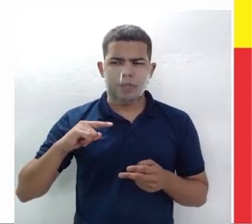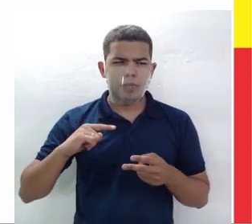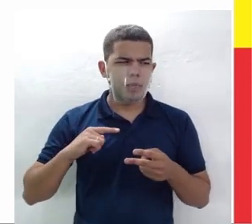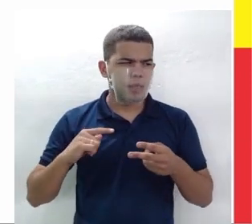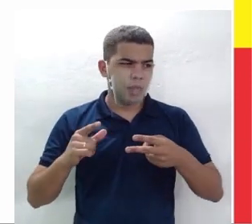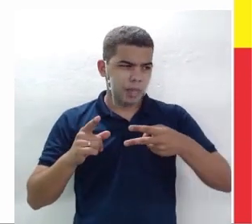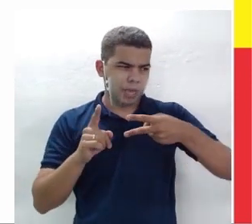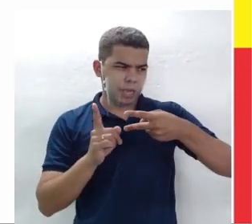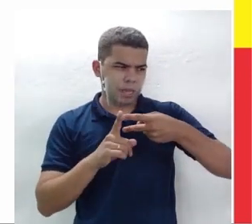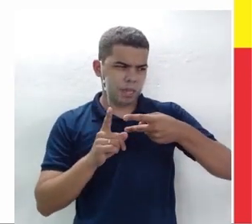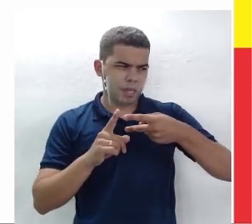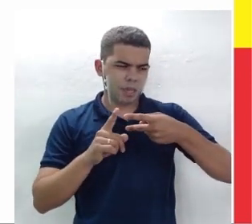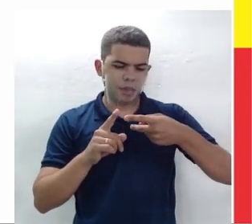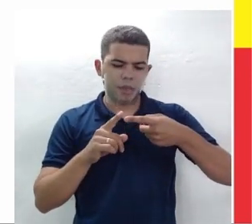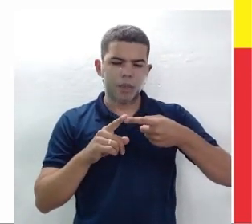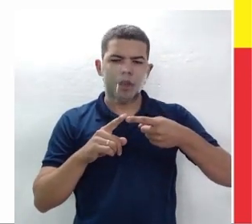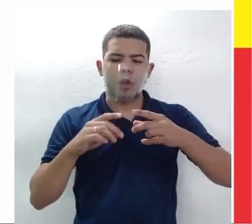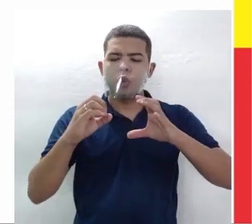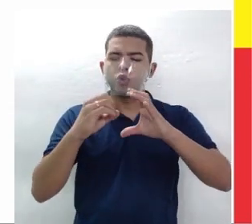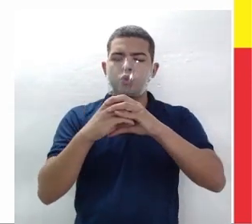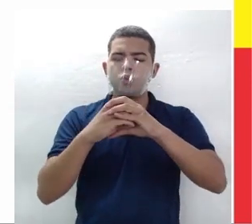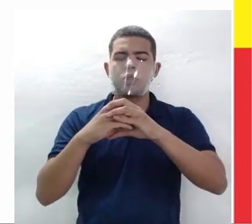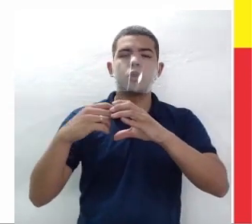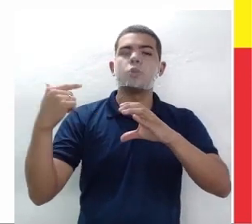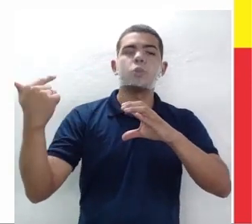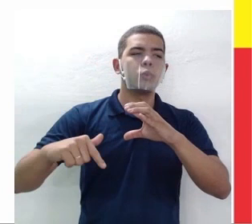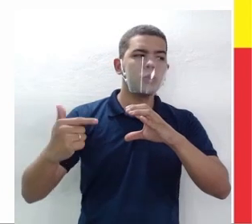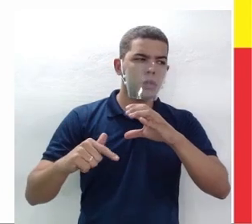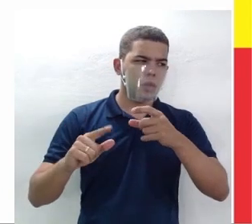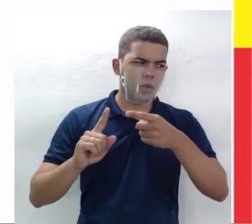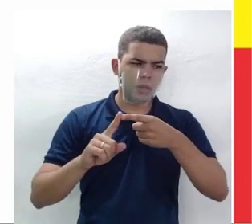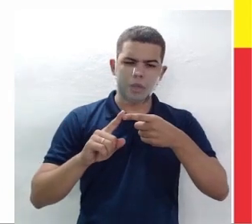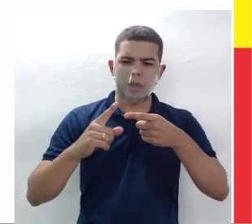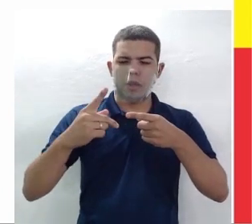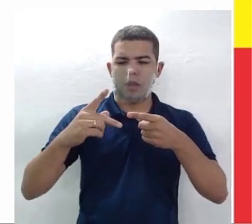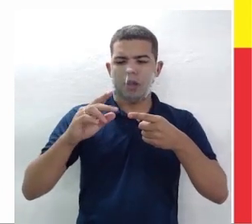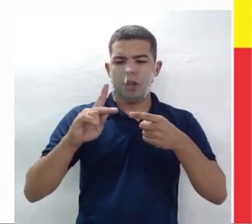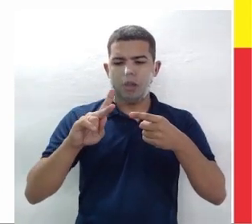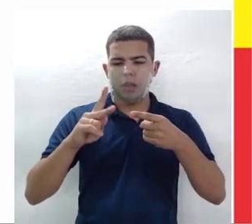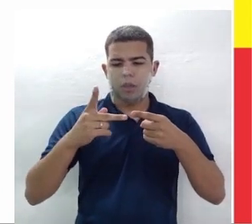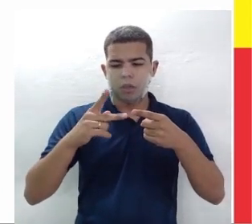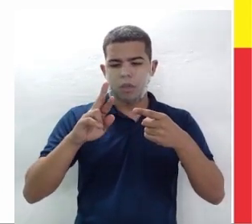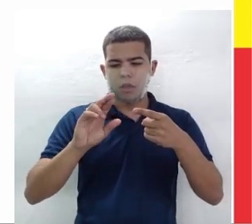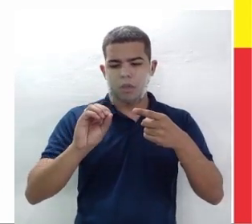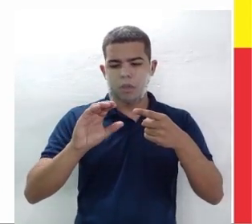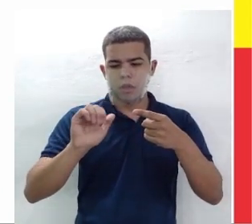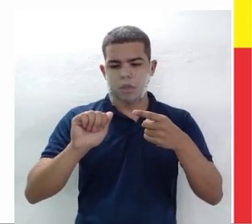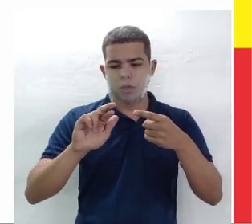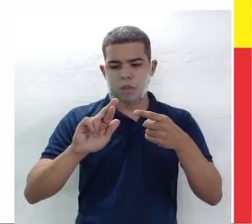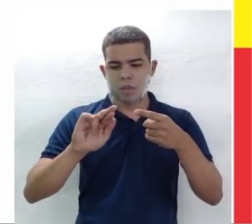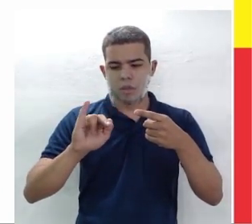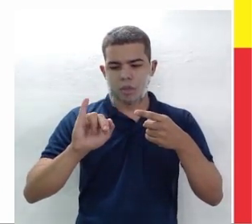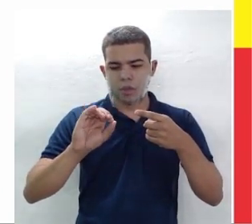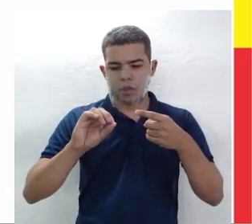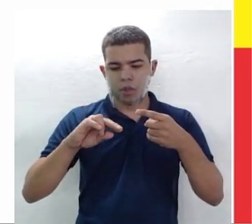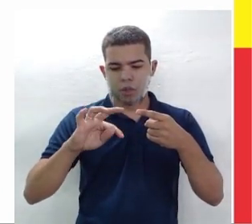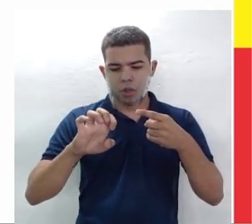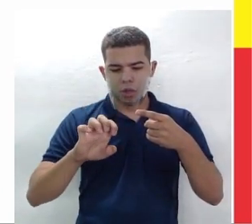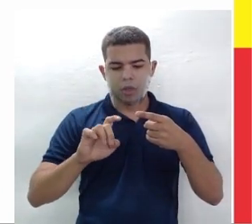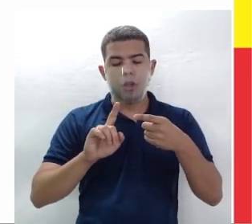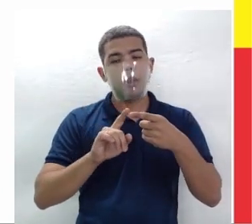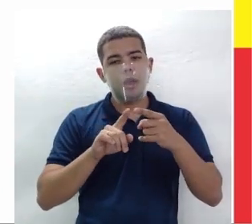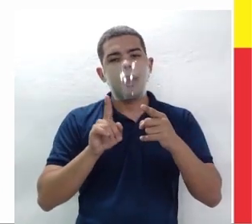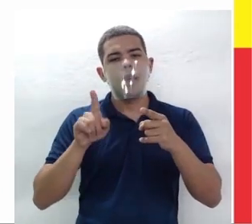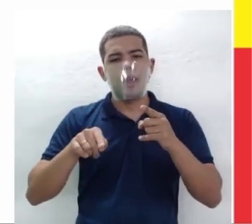núcleo. Ela não tem um núcleo, o seu núcleo ele é desorganizado. A imagem que está na telinha é de uma bactéria.